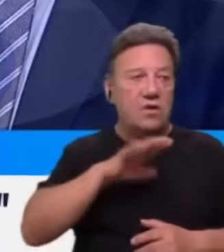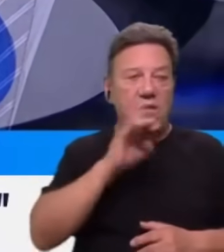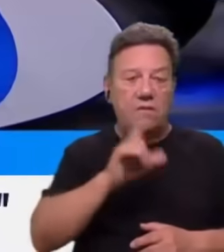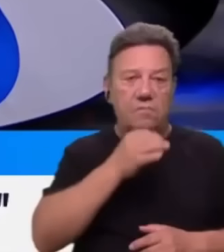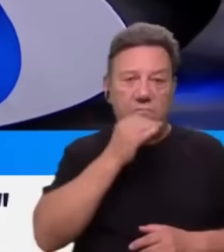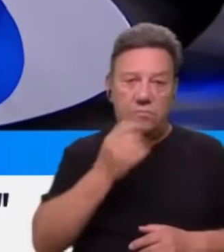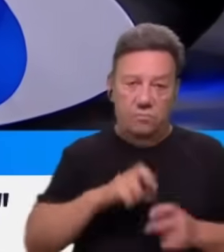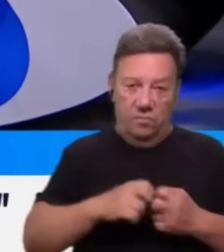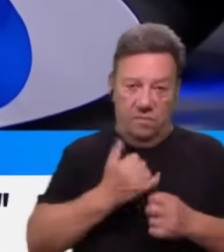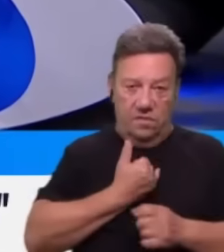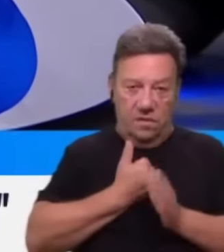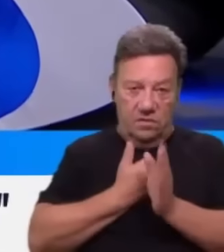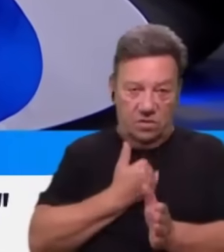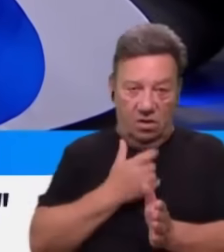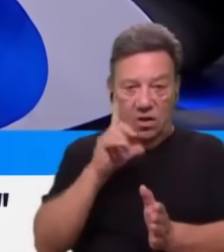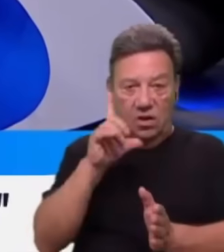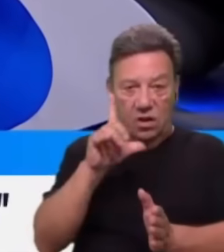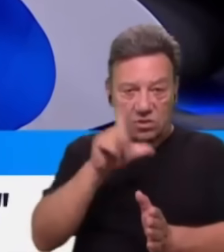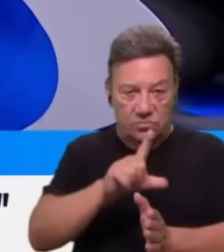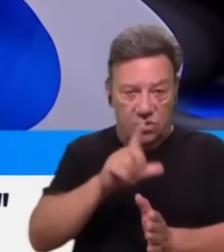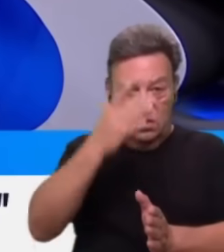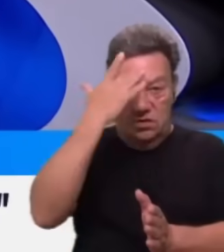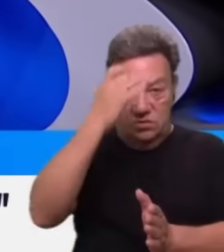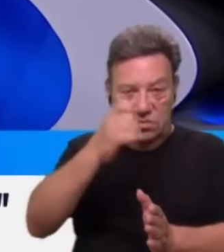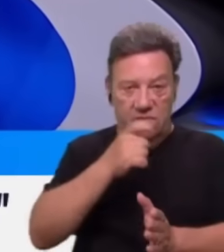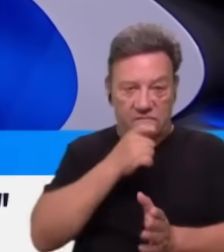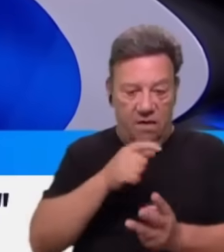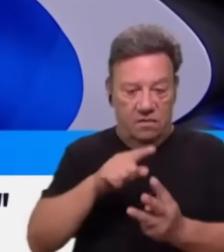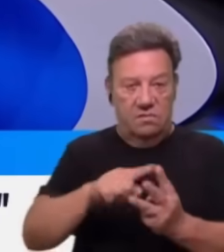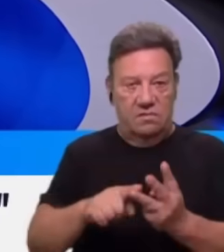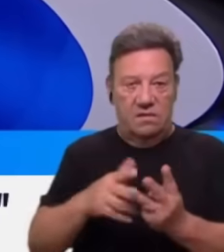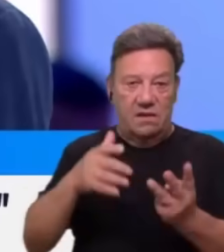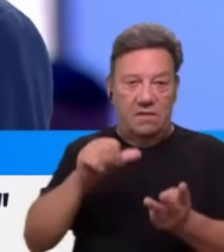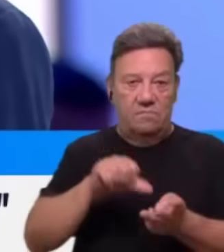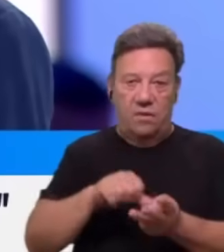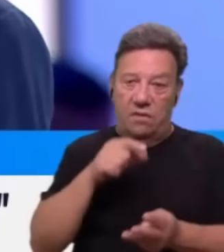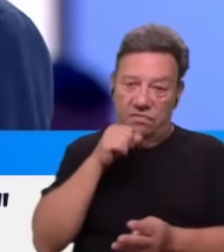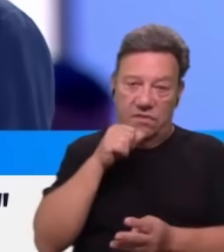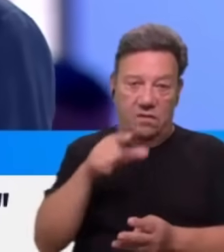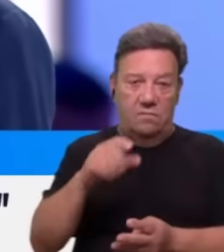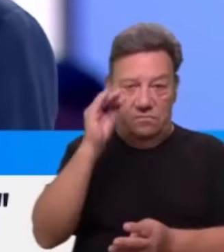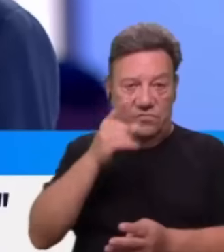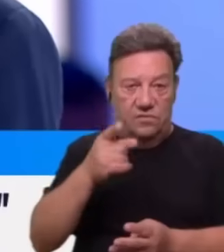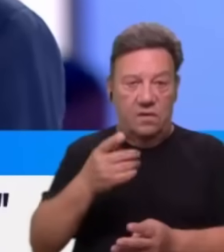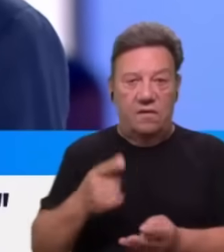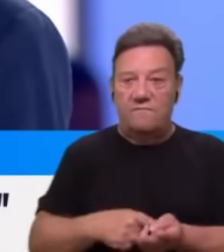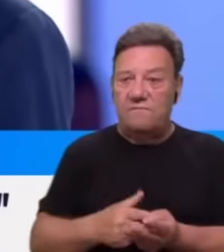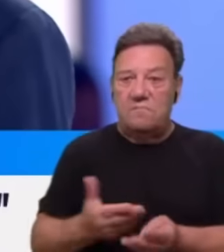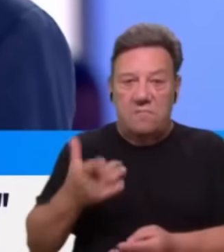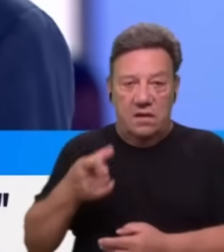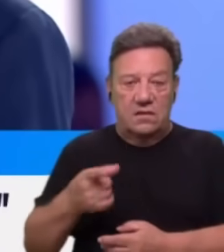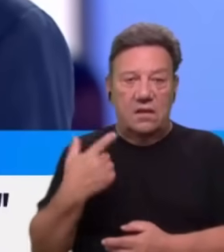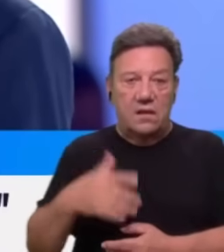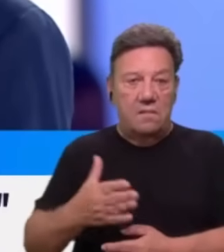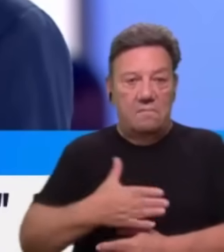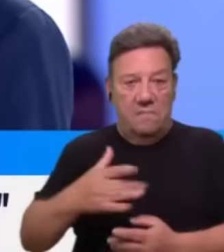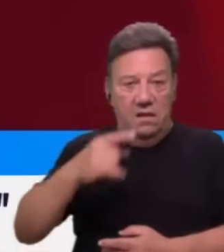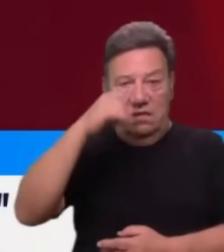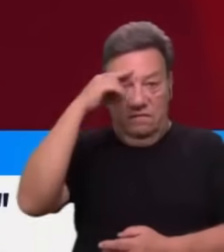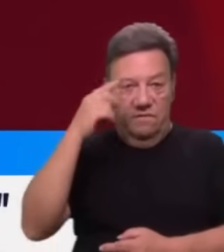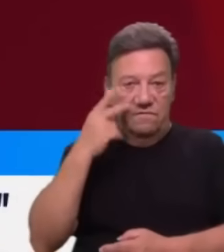está a identificado Lisboa Setúbal e Faro como os três grandes polos onde os professores mais faltam e onde tem mais dificuldade